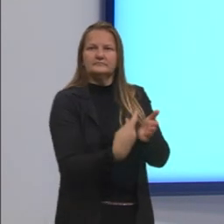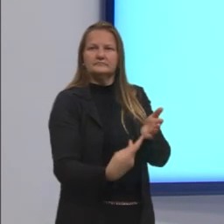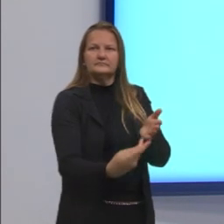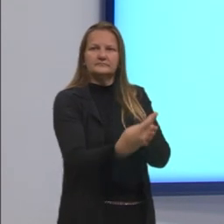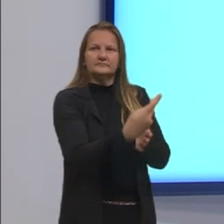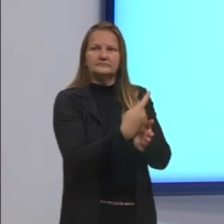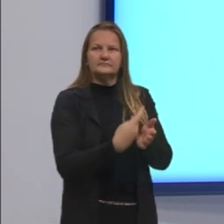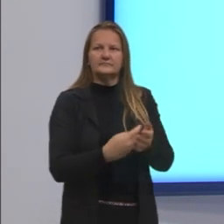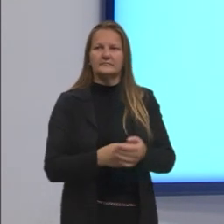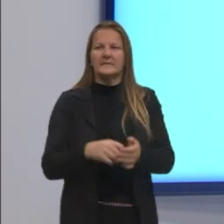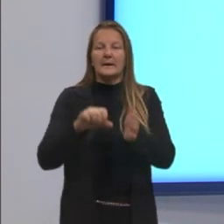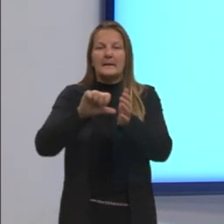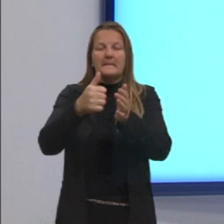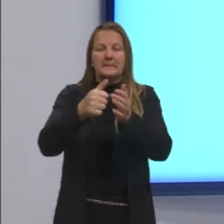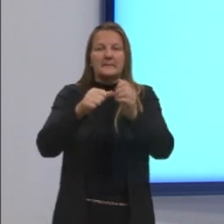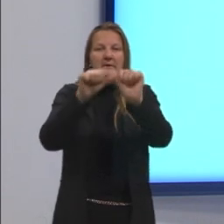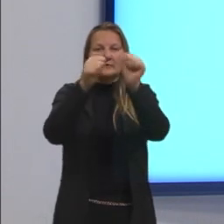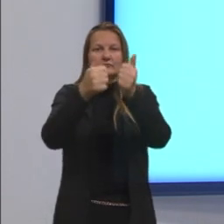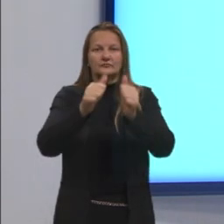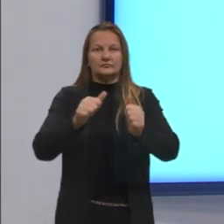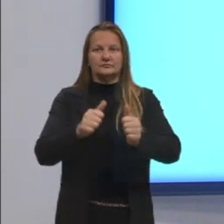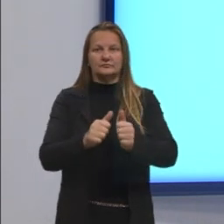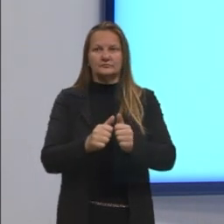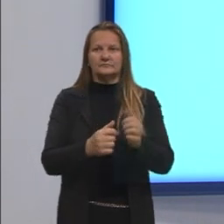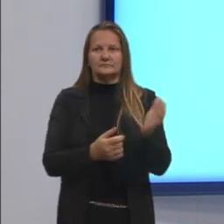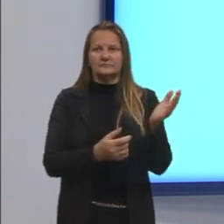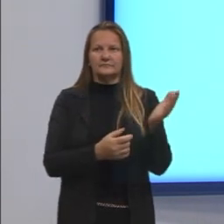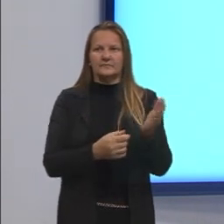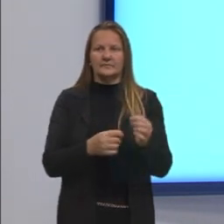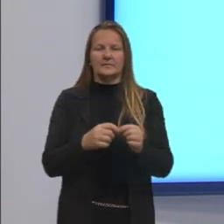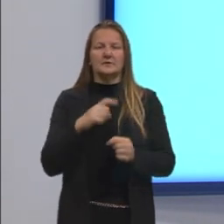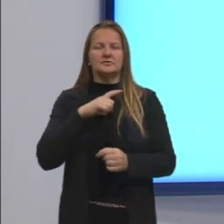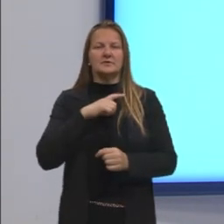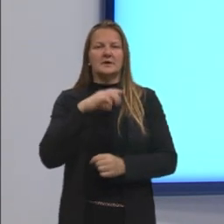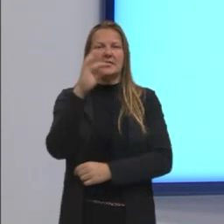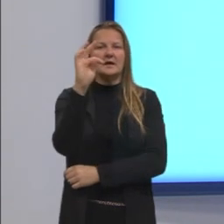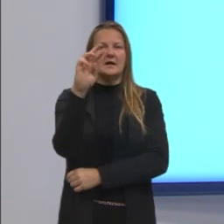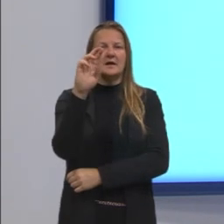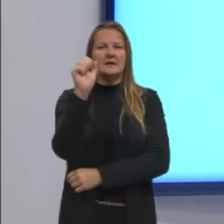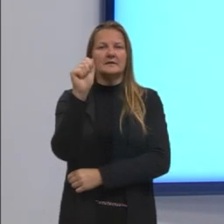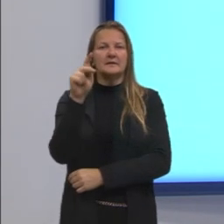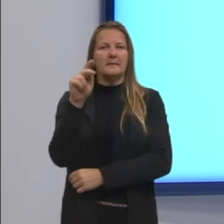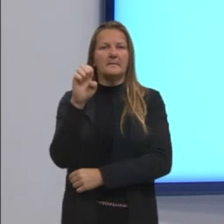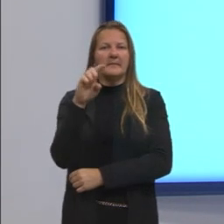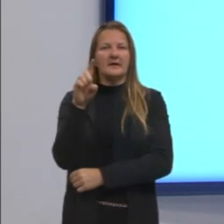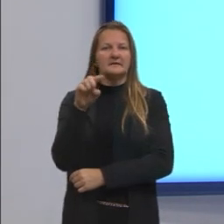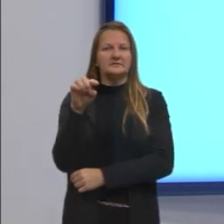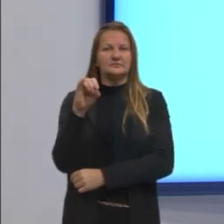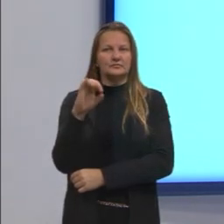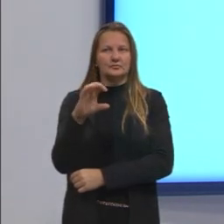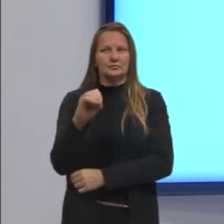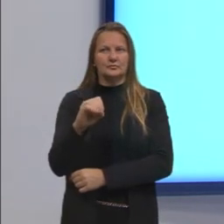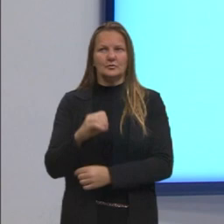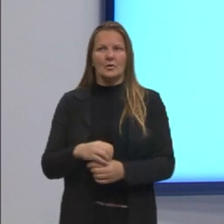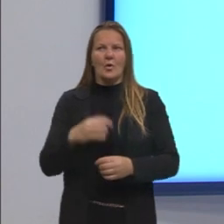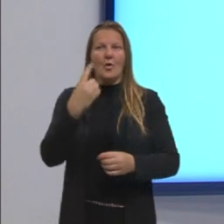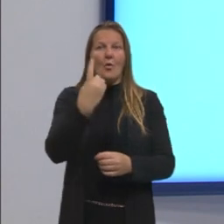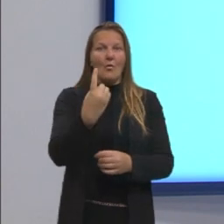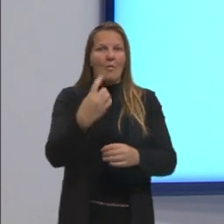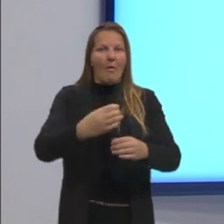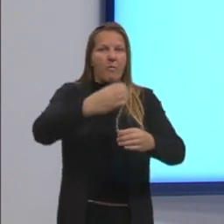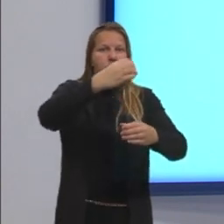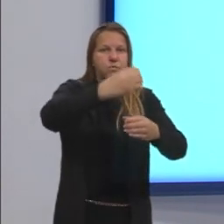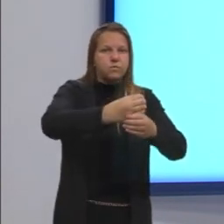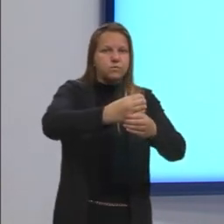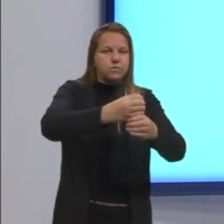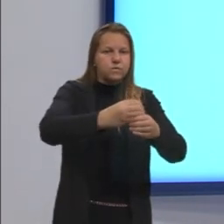a primeira figura nós tínhamos um trapézio e o que que eu observei um recipiente Ele cabe